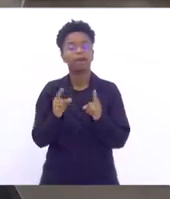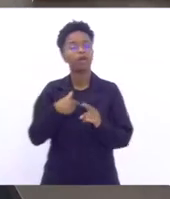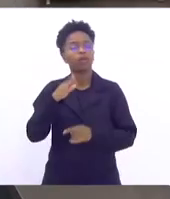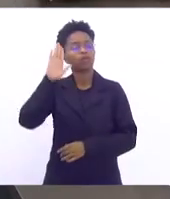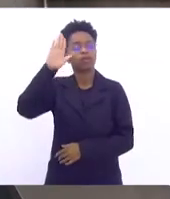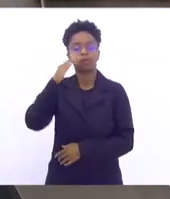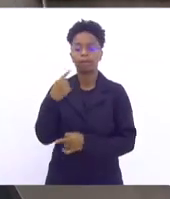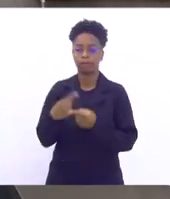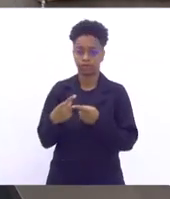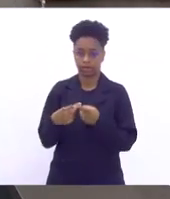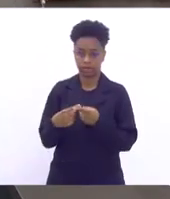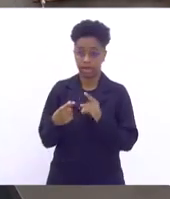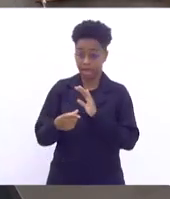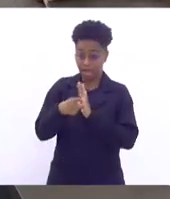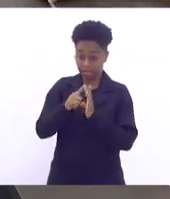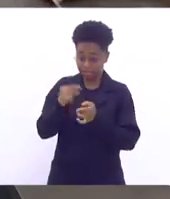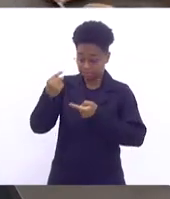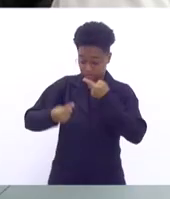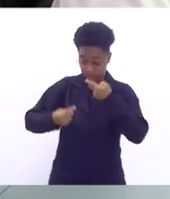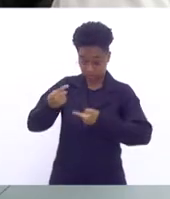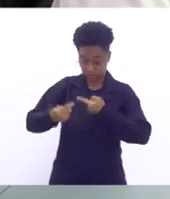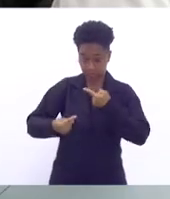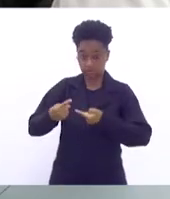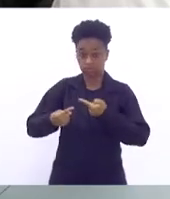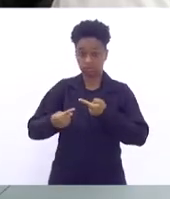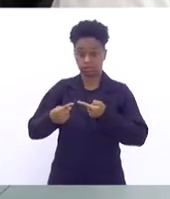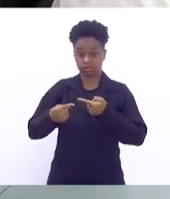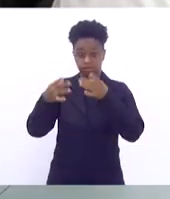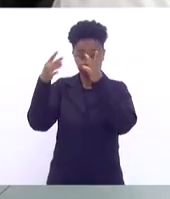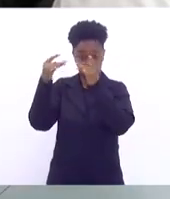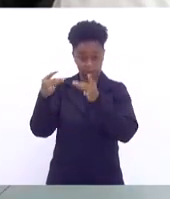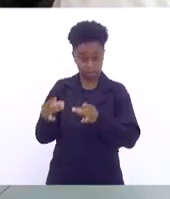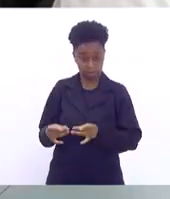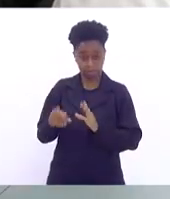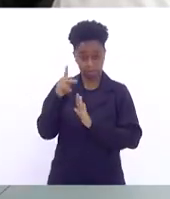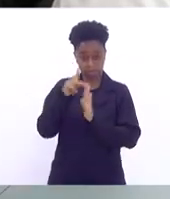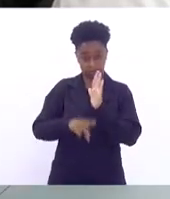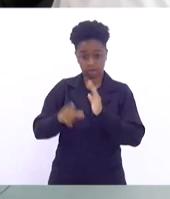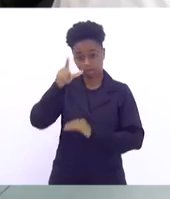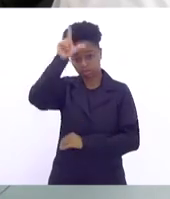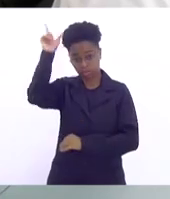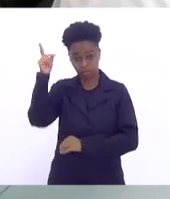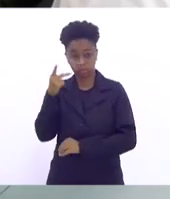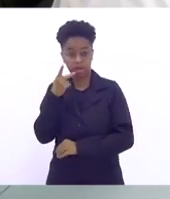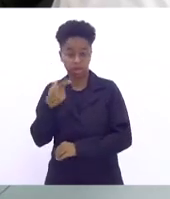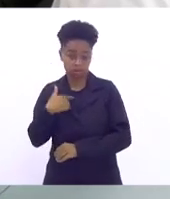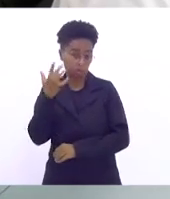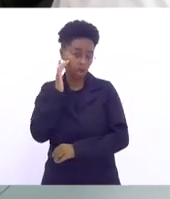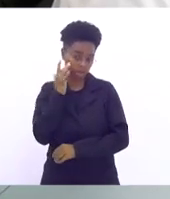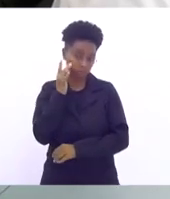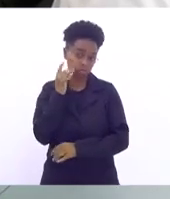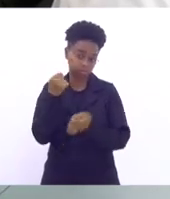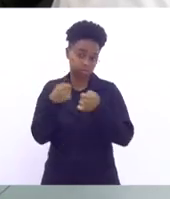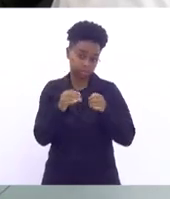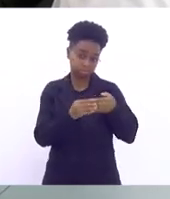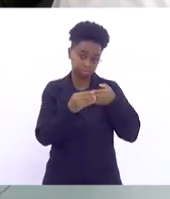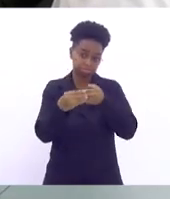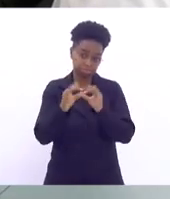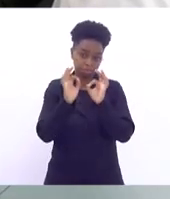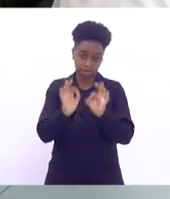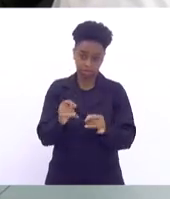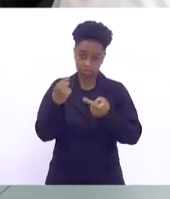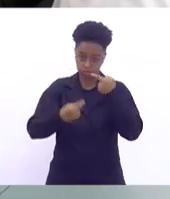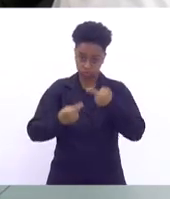acho que a gente antes debater pormenorizadamente o projeto de de Paulo é que eu acho que tem que ser o guia de fato